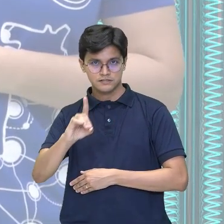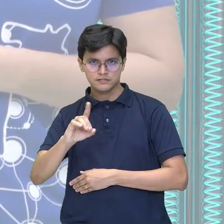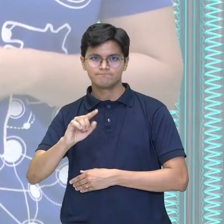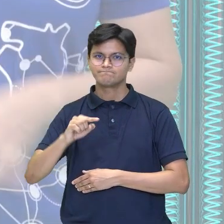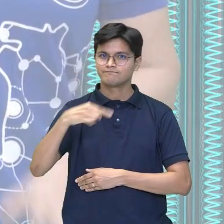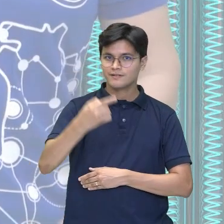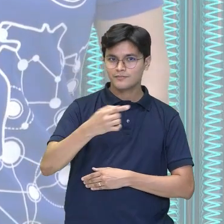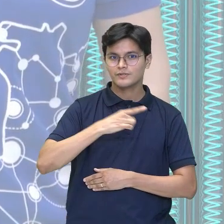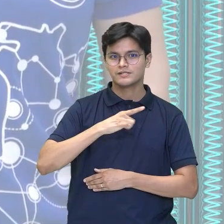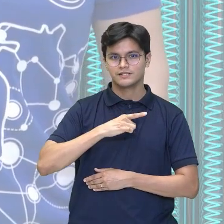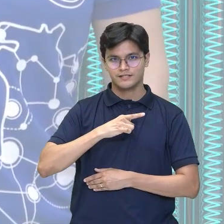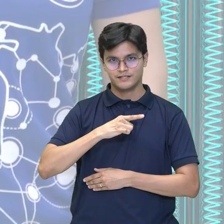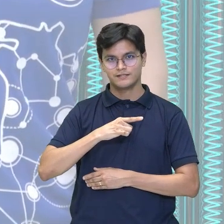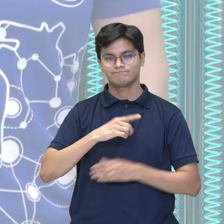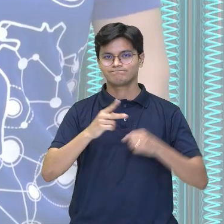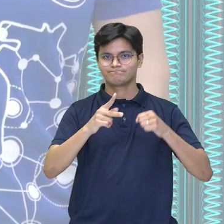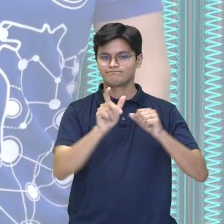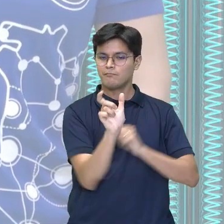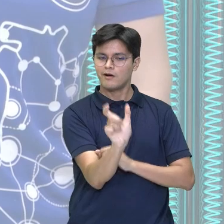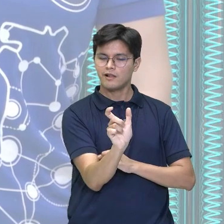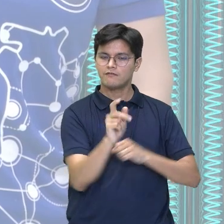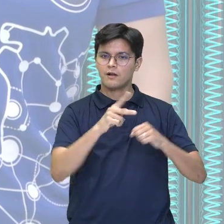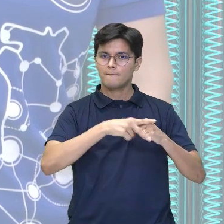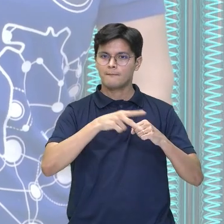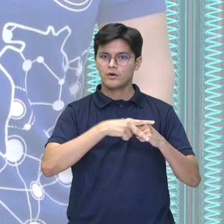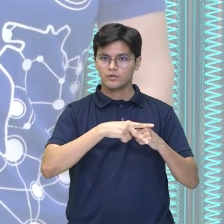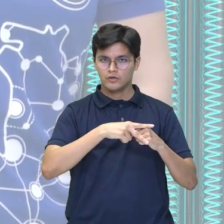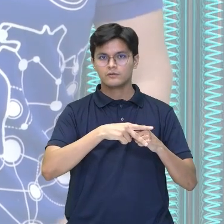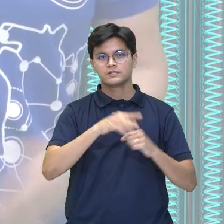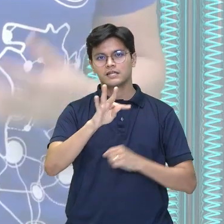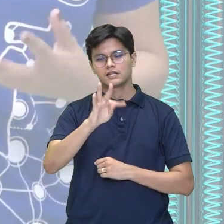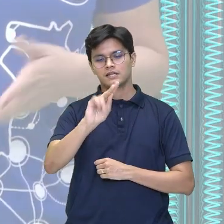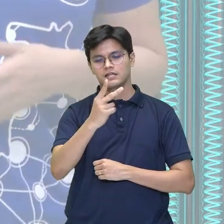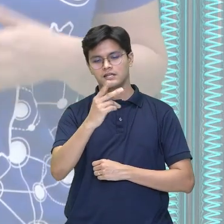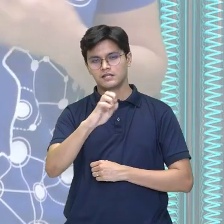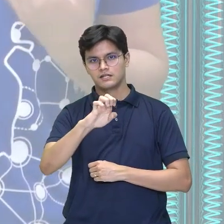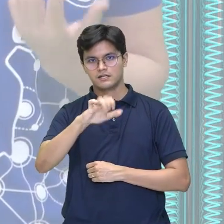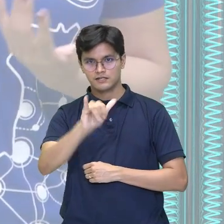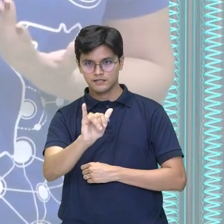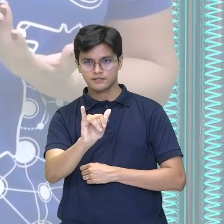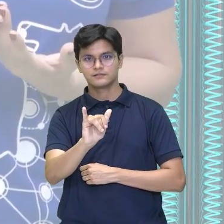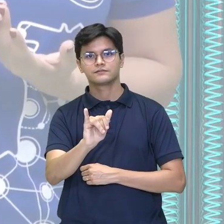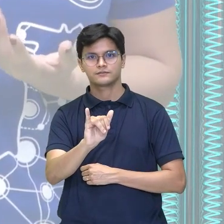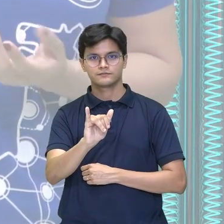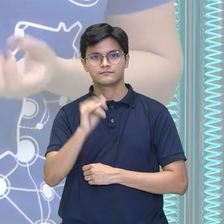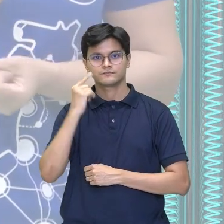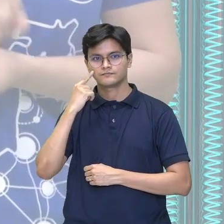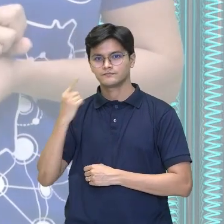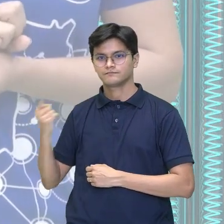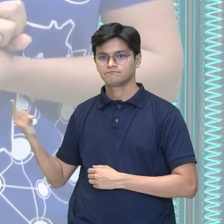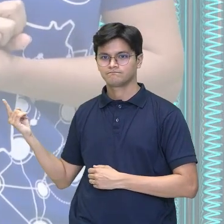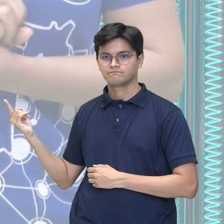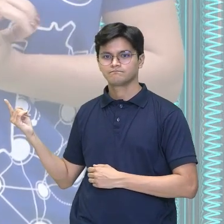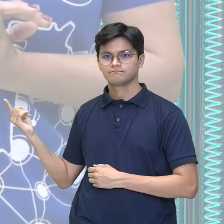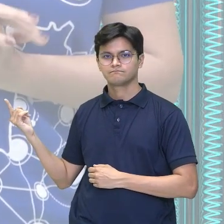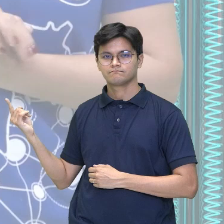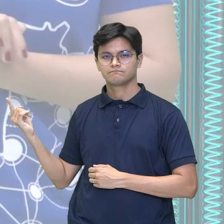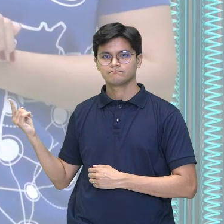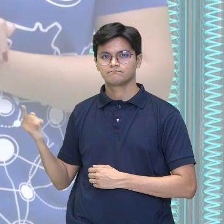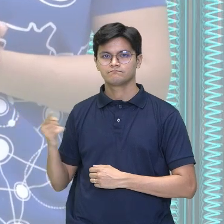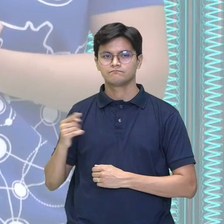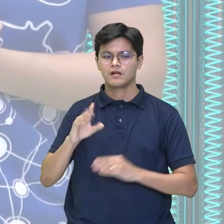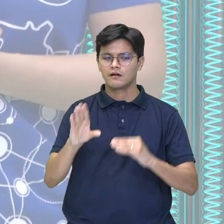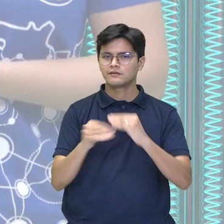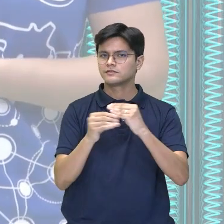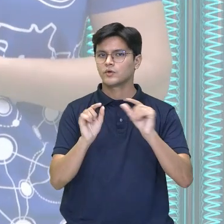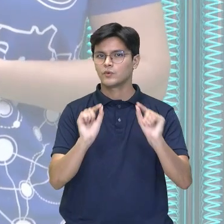meu pronome, que no caso é o they, certo? Where did they, o que mais que vem